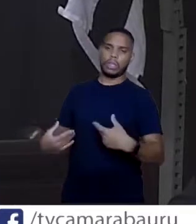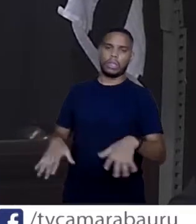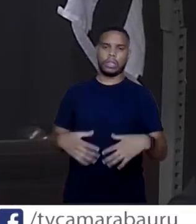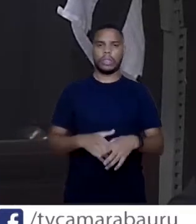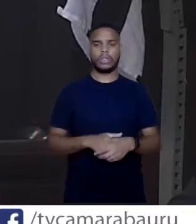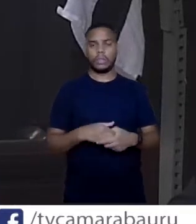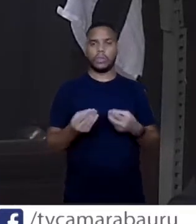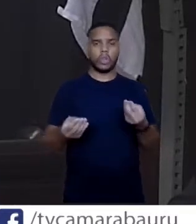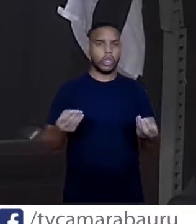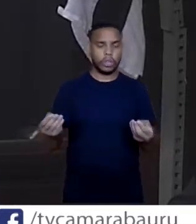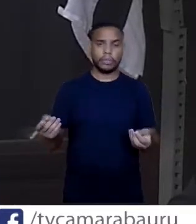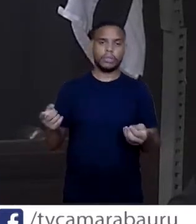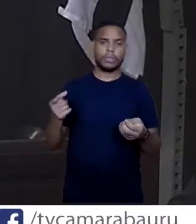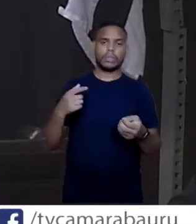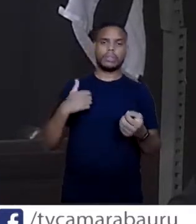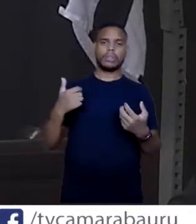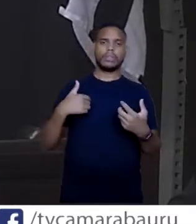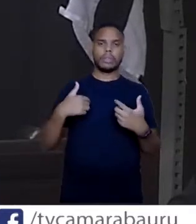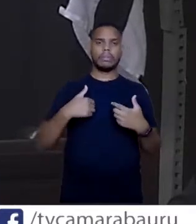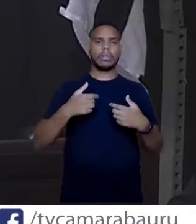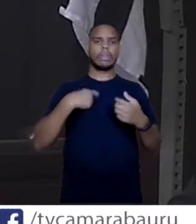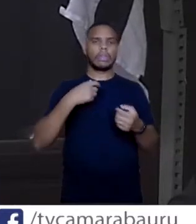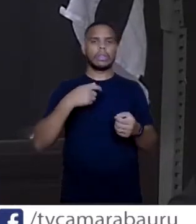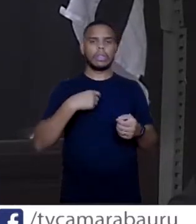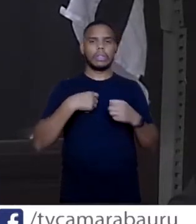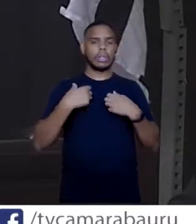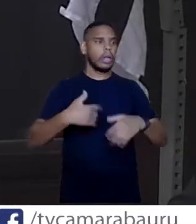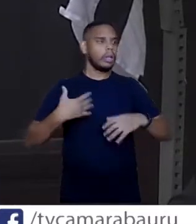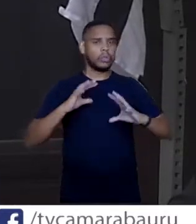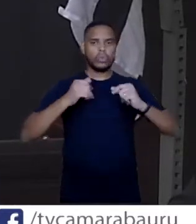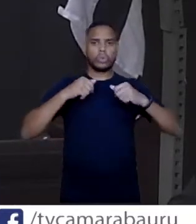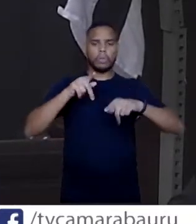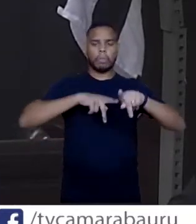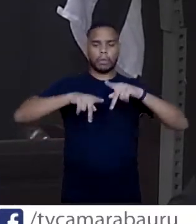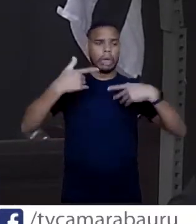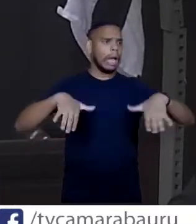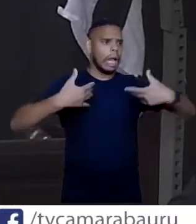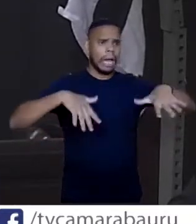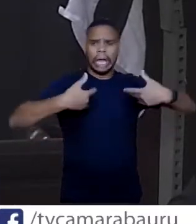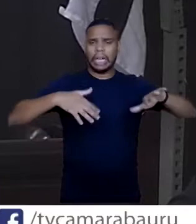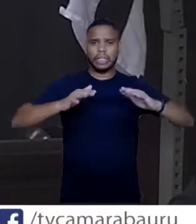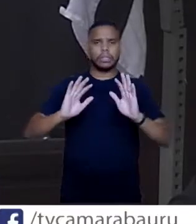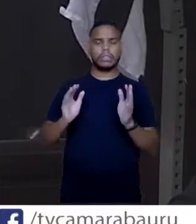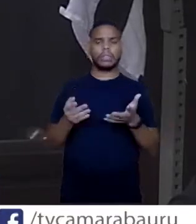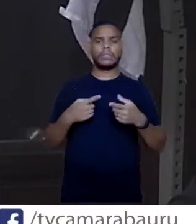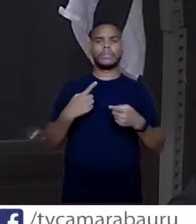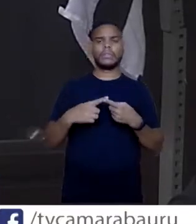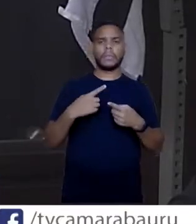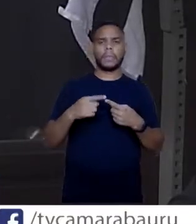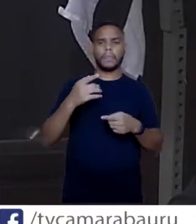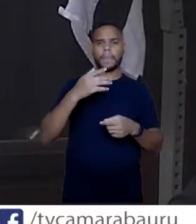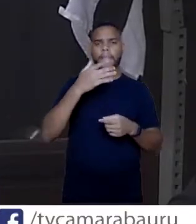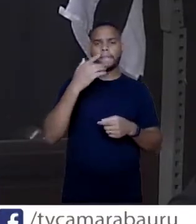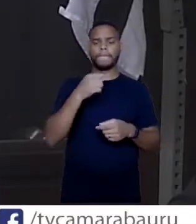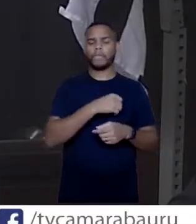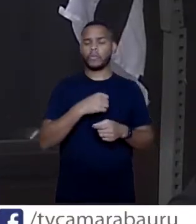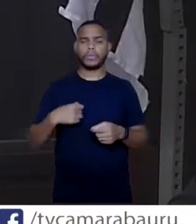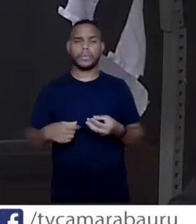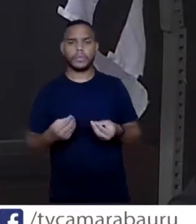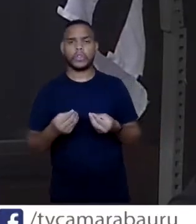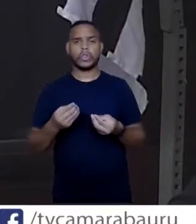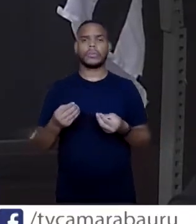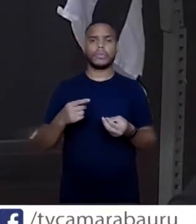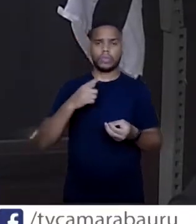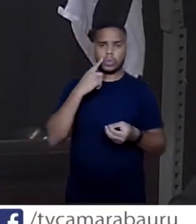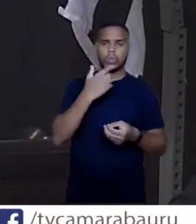uma pandemia do pânico agora onde o chinês quer chegar onde os governos